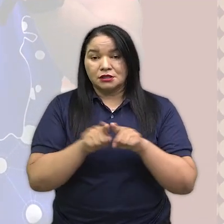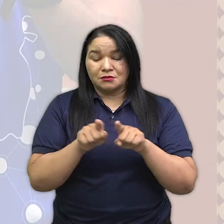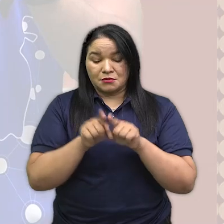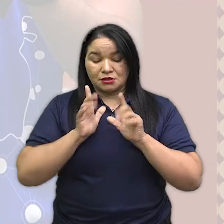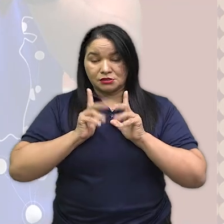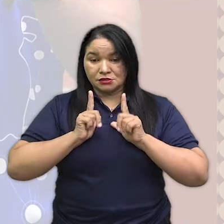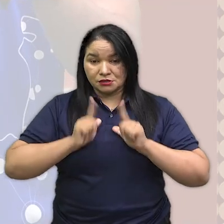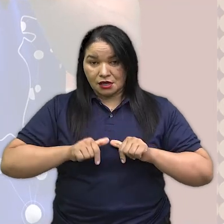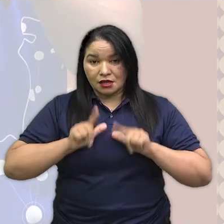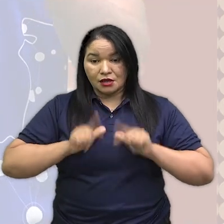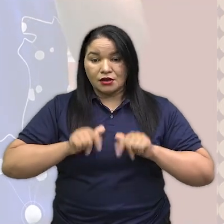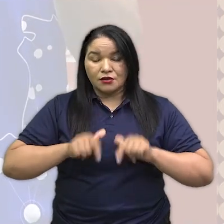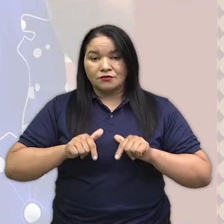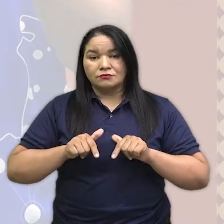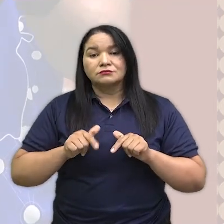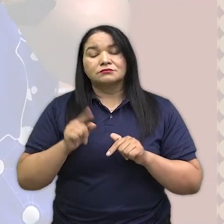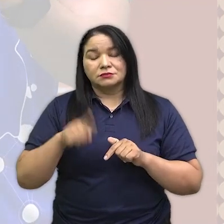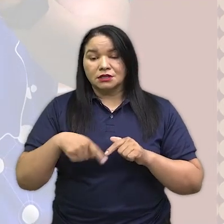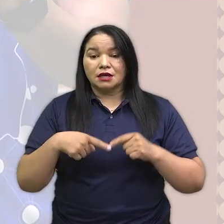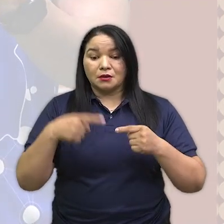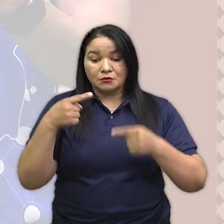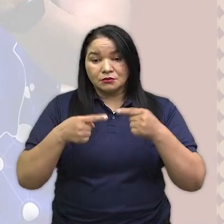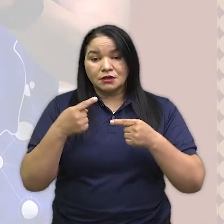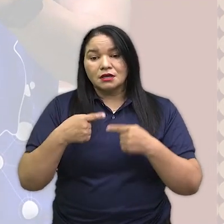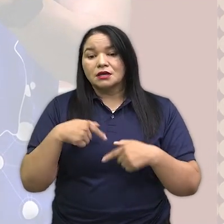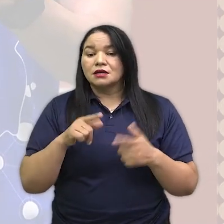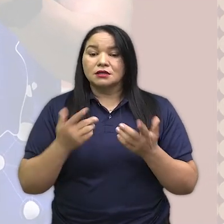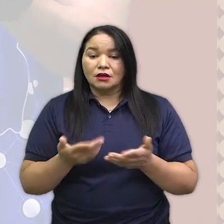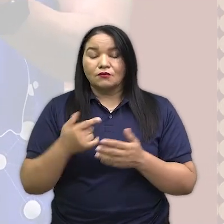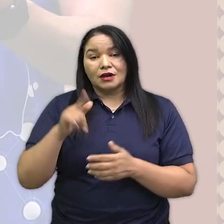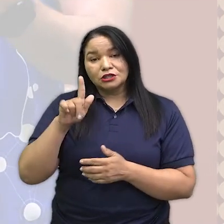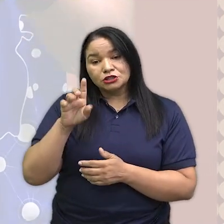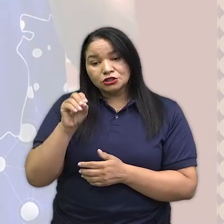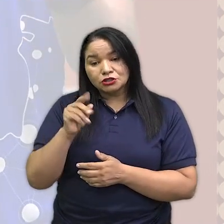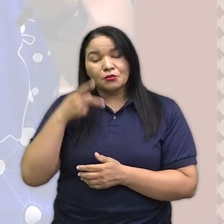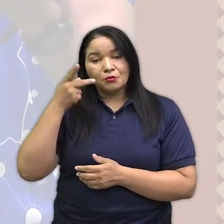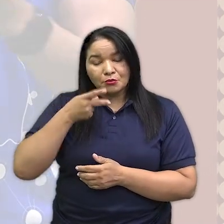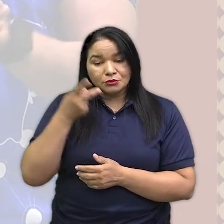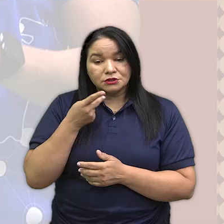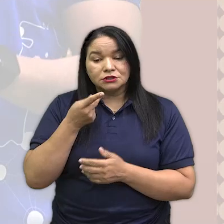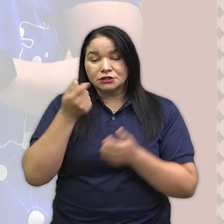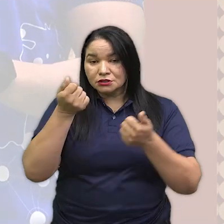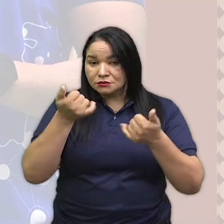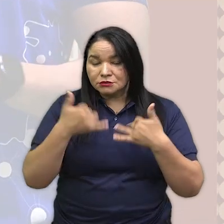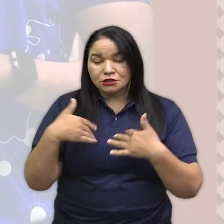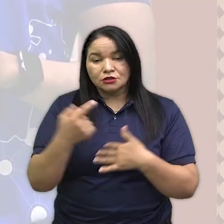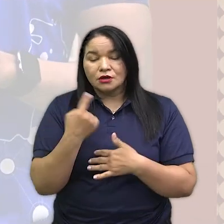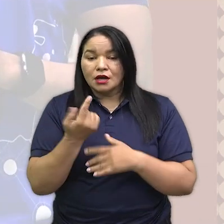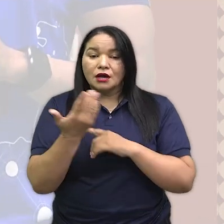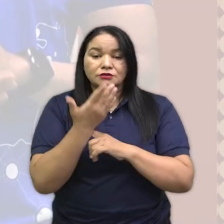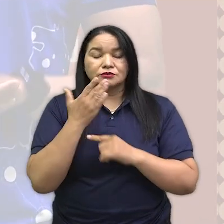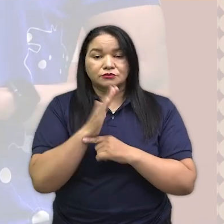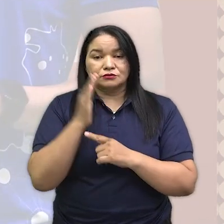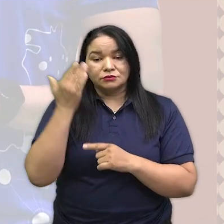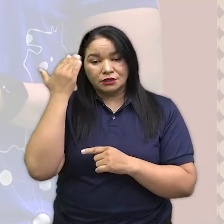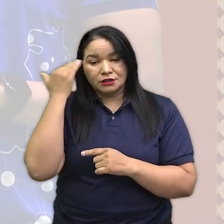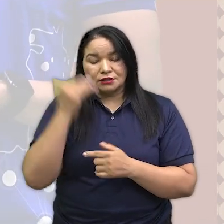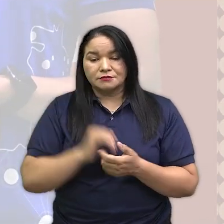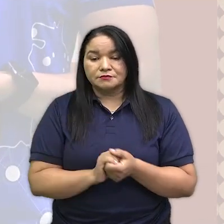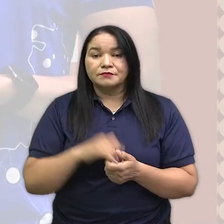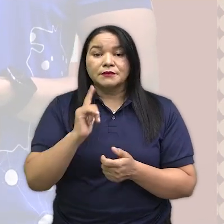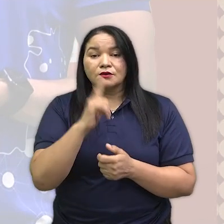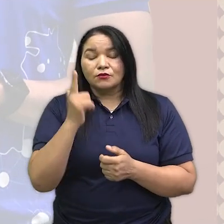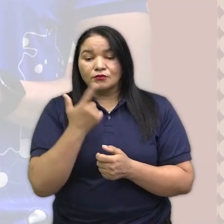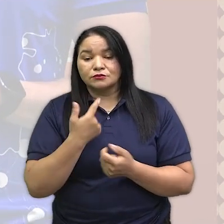a geografia, a geopolítica, ela dá esse suporte para a gente, a geopolítica e a geografia política também. Outro tópico que eu gostaria